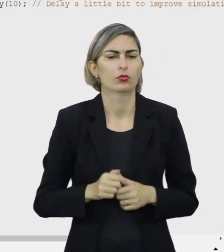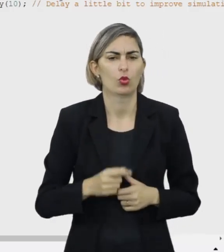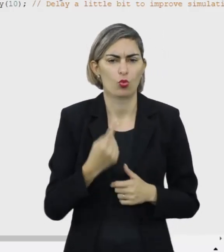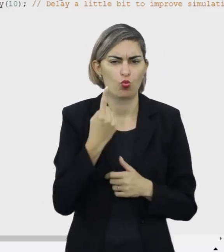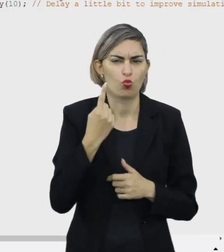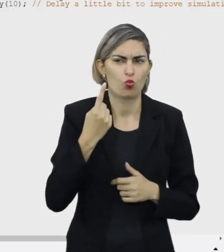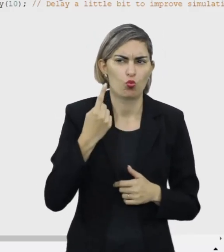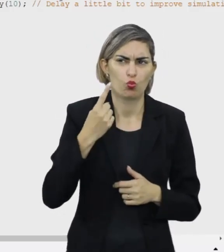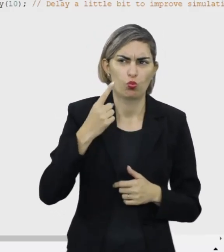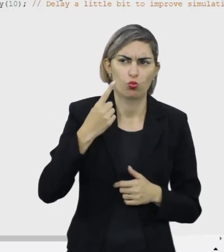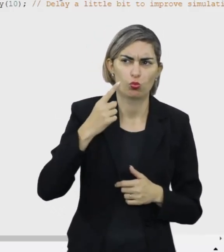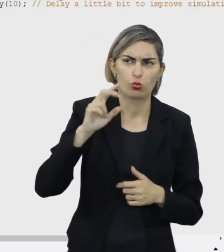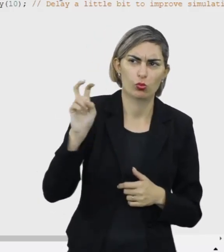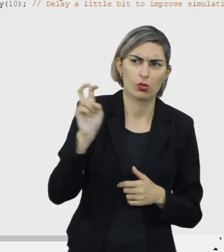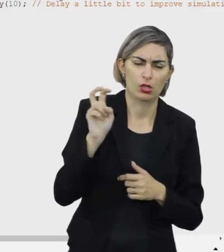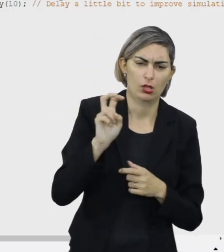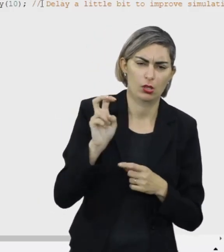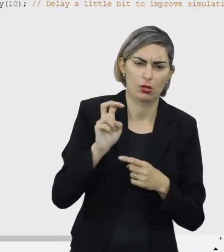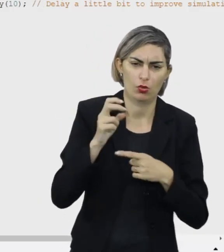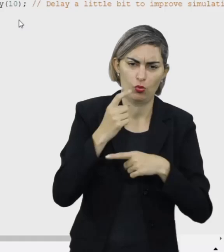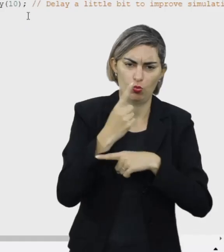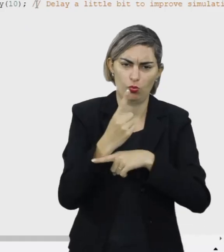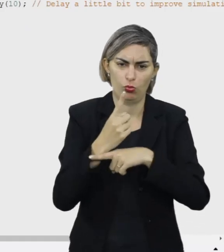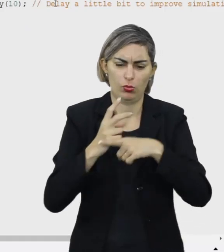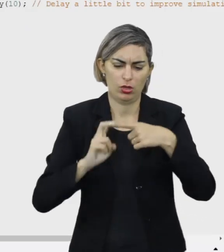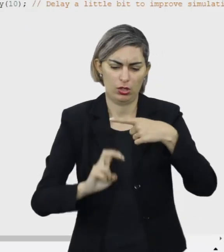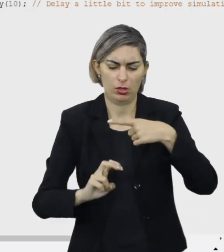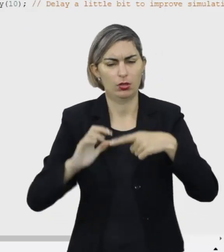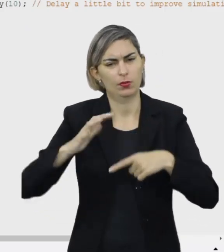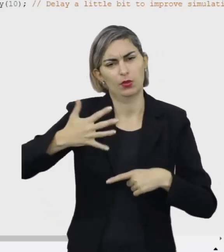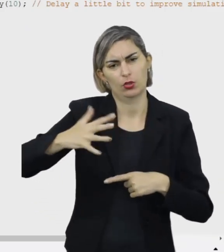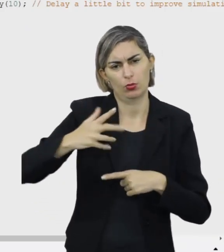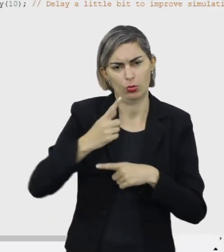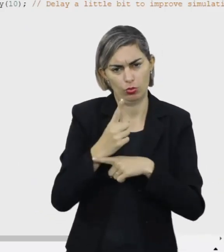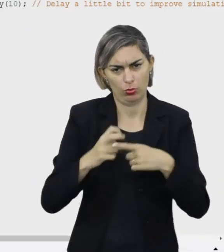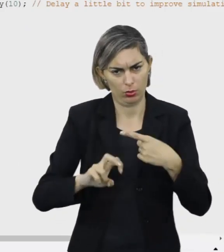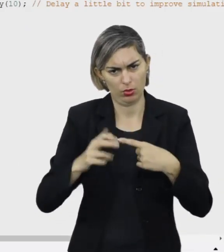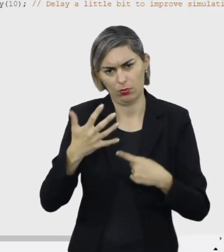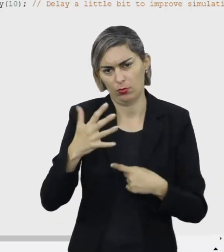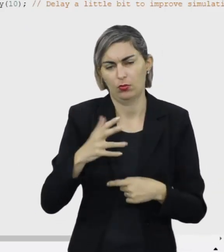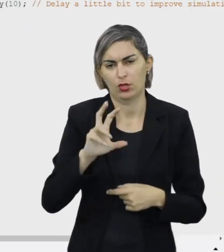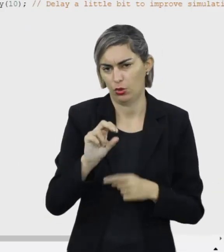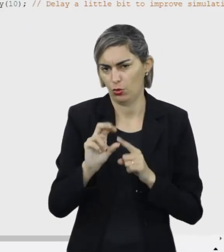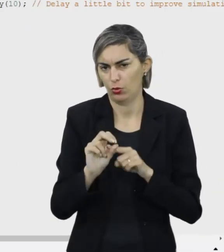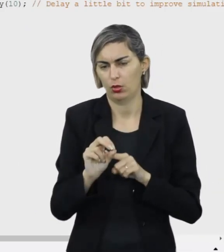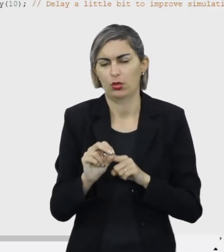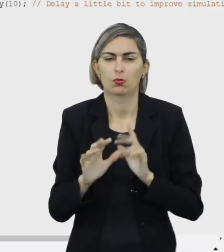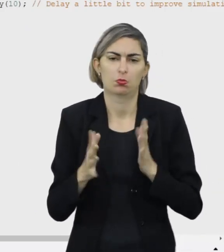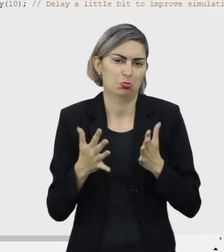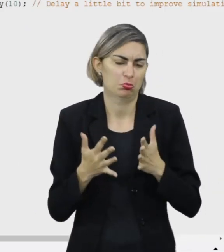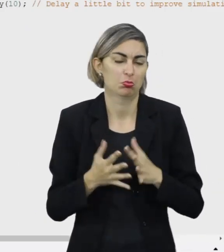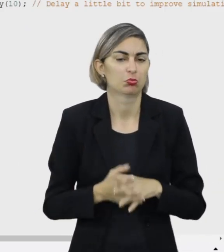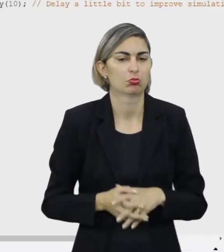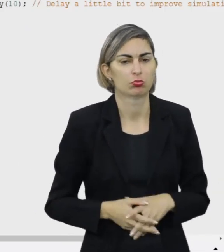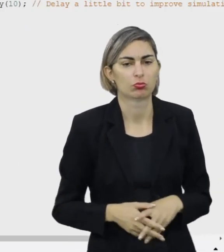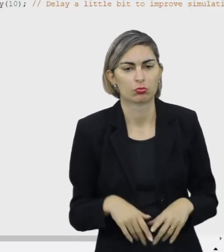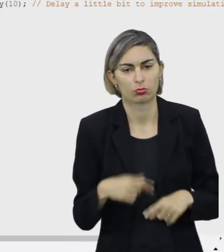Eu tenho de 0 a 255, 50 dá mais ou menos 1/5, 51 para ser mais exato seria 1/5. É aproximadamente 1/5,